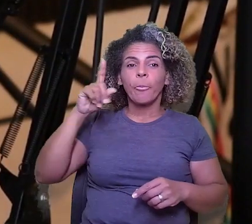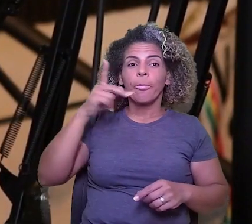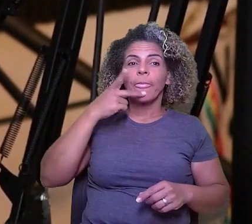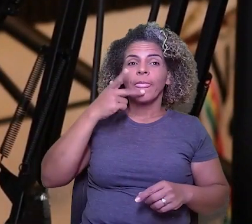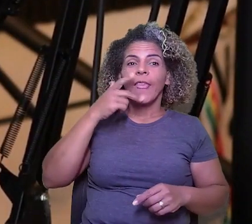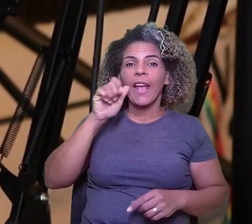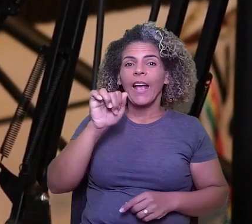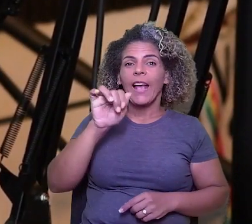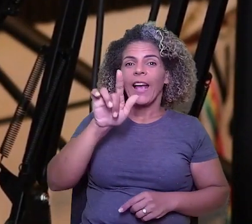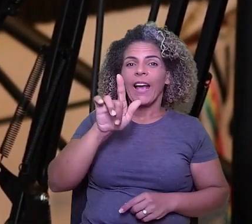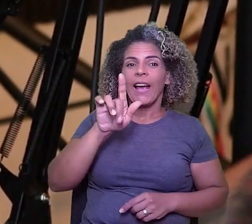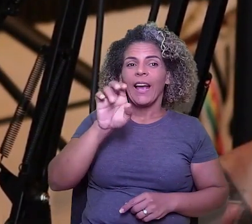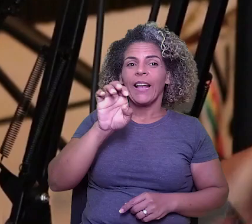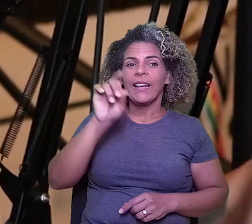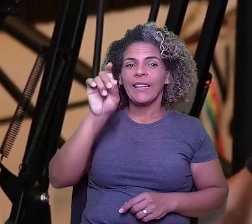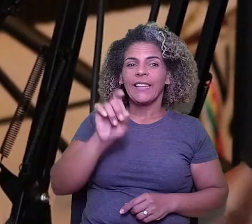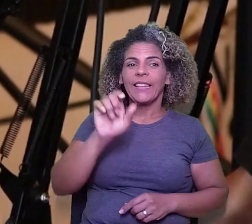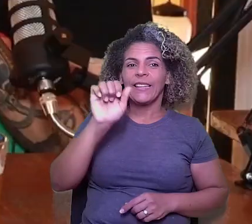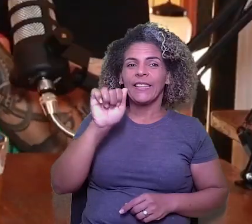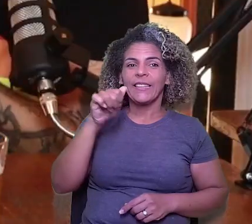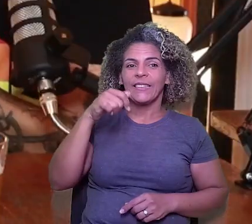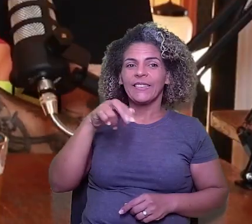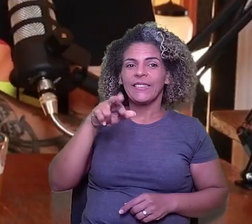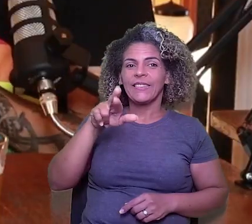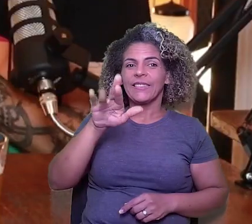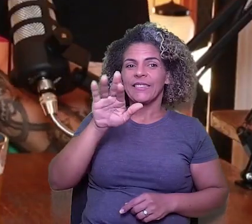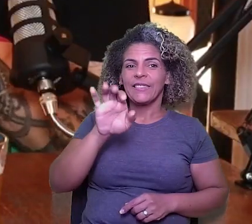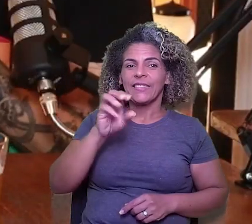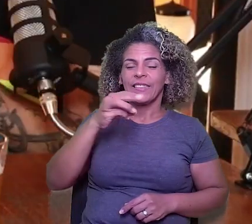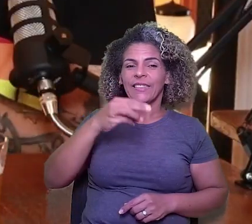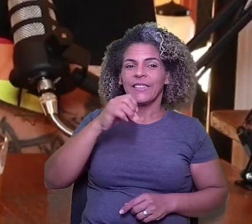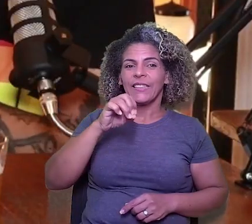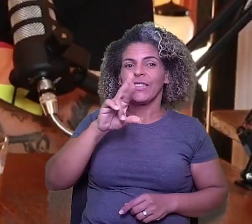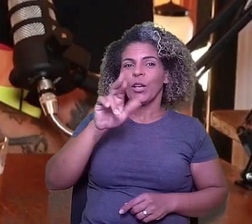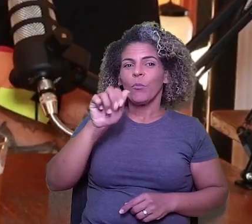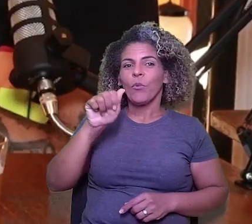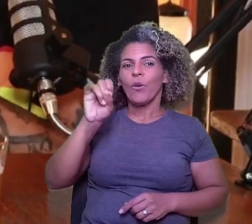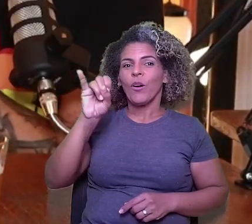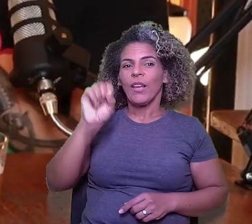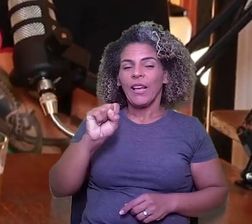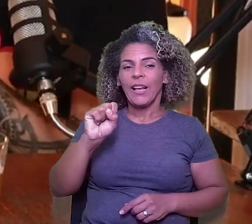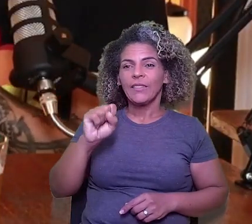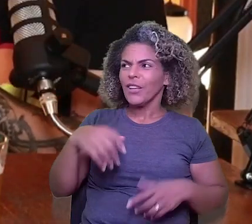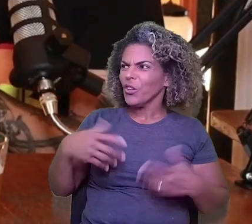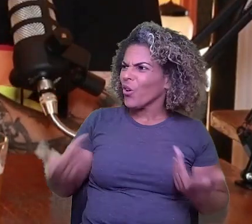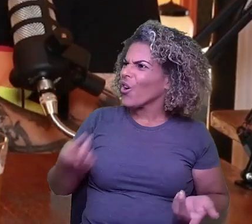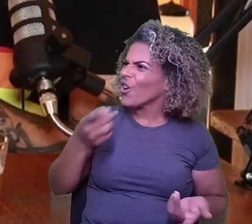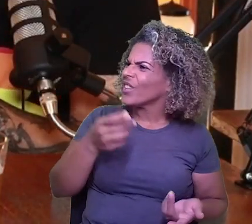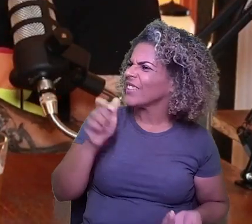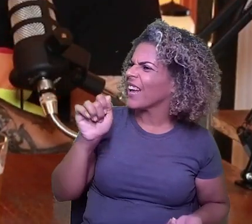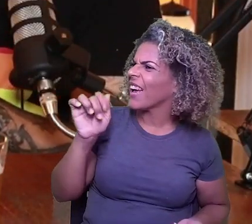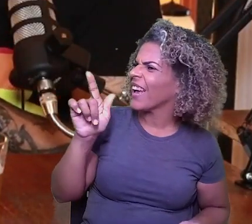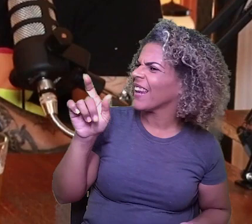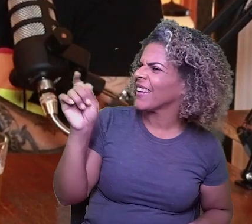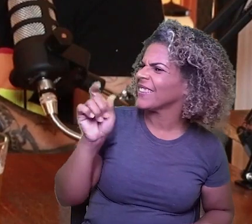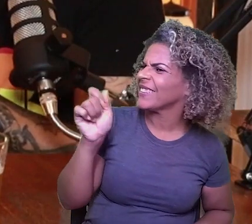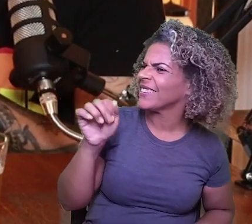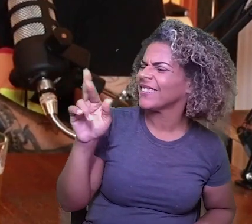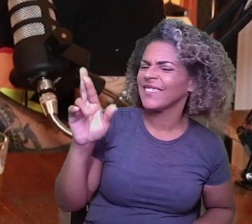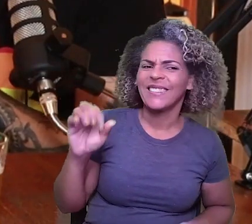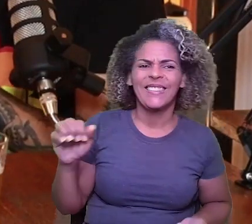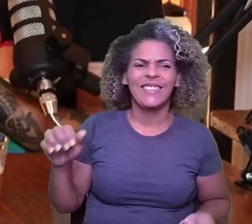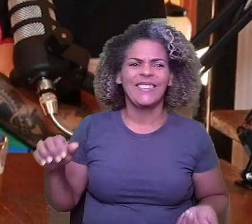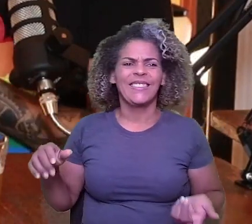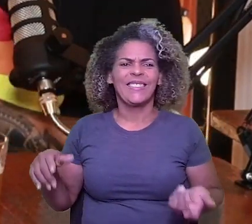Federal lá, com outros senadores. Quem diria que o Alexandre Moraes Xandão. Fosse... Vulgo Xandão. Porra, esses dias eu tive que aplaudir o Alexandre